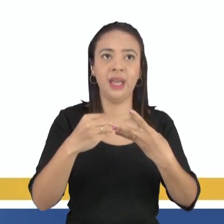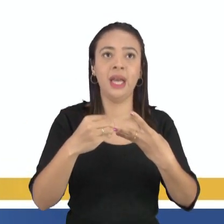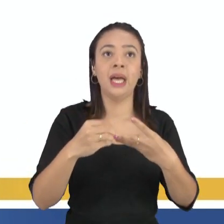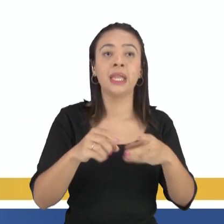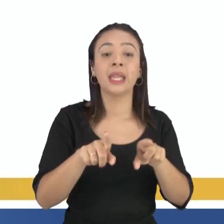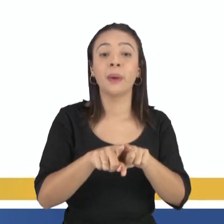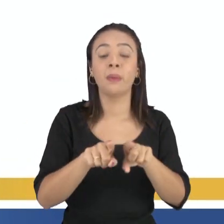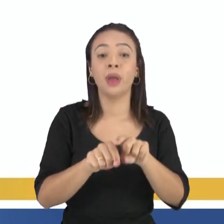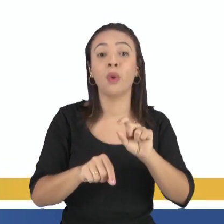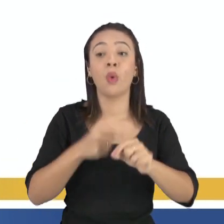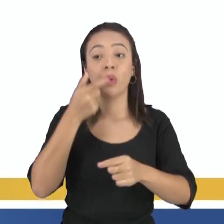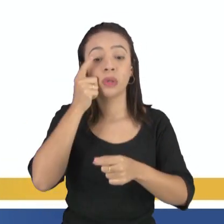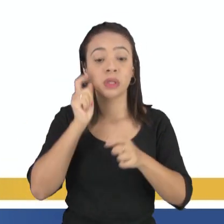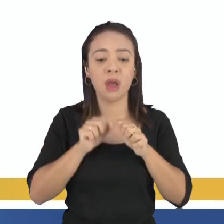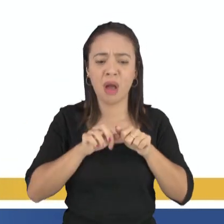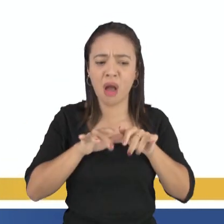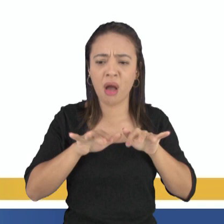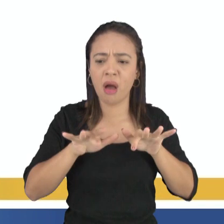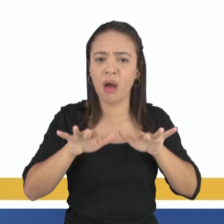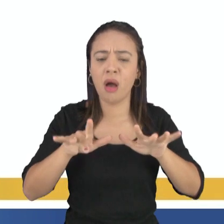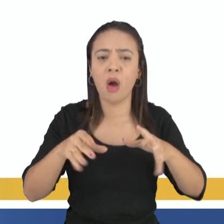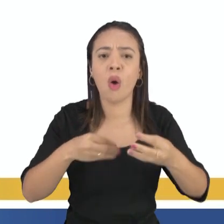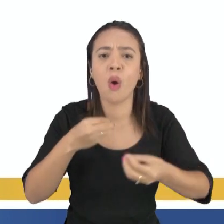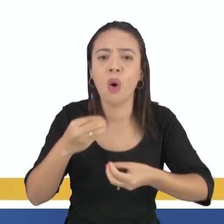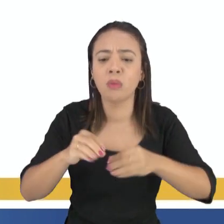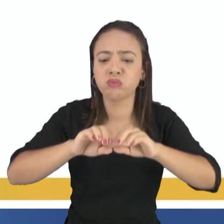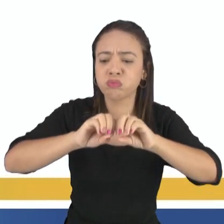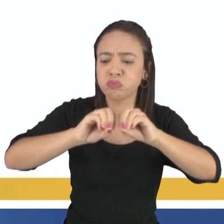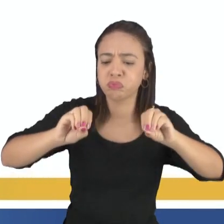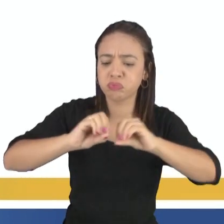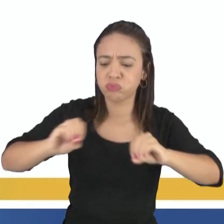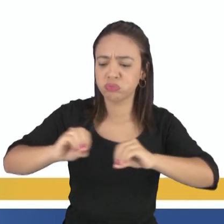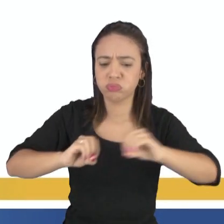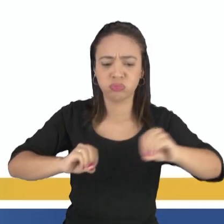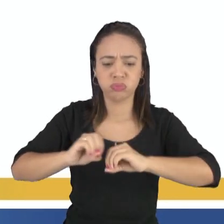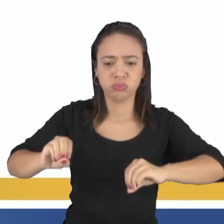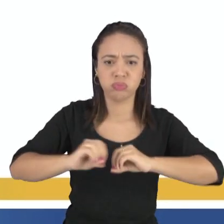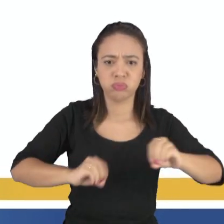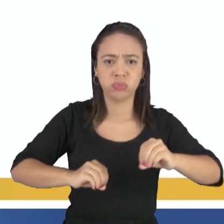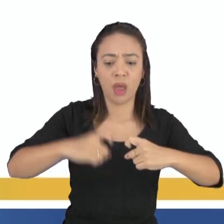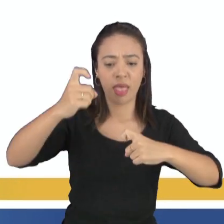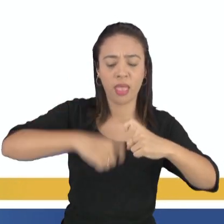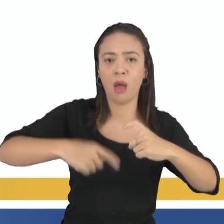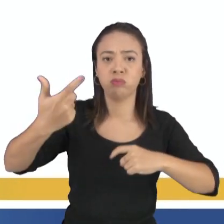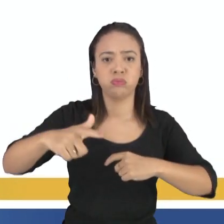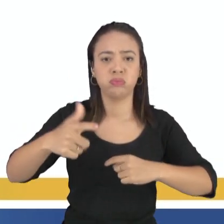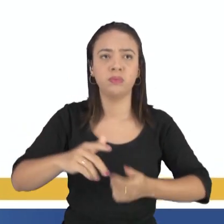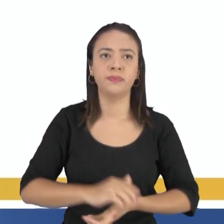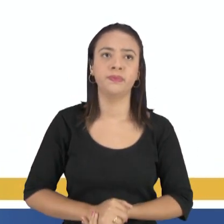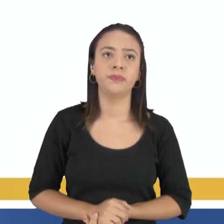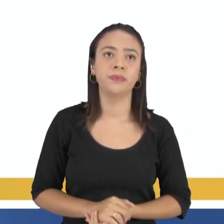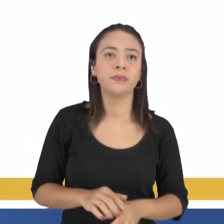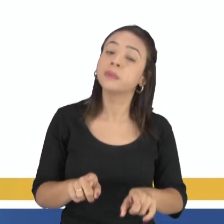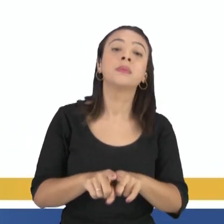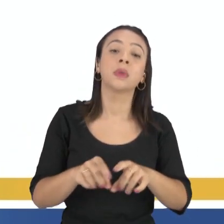assexuada, ou seja, ele vai se dividir ali de forma binária, E ele se divide a